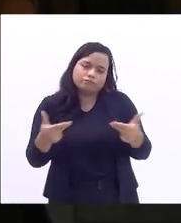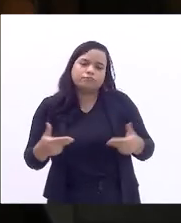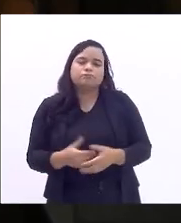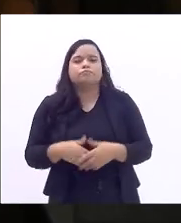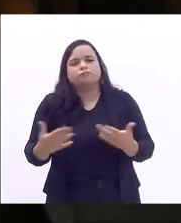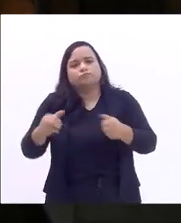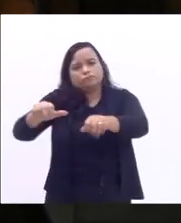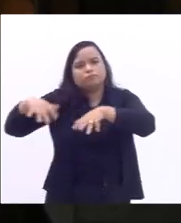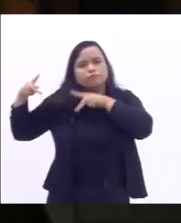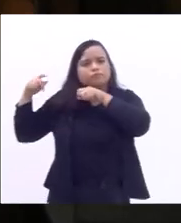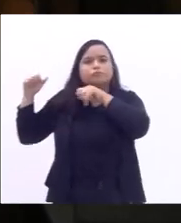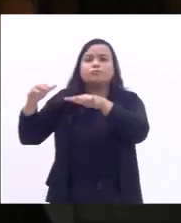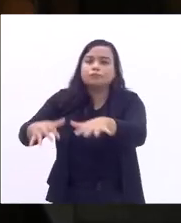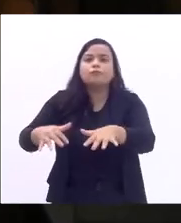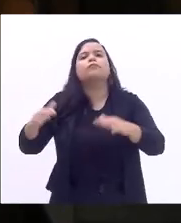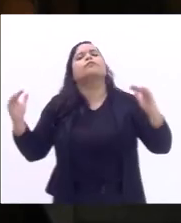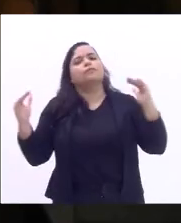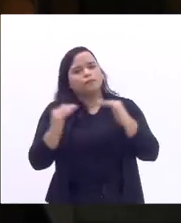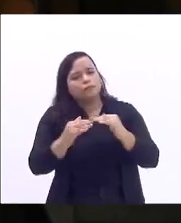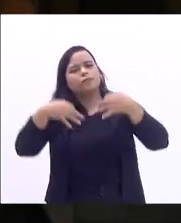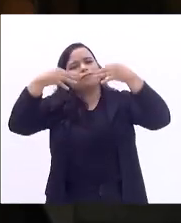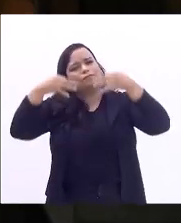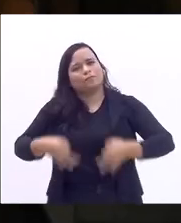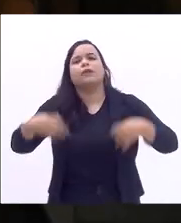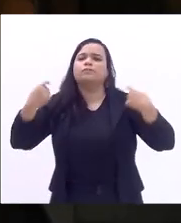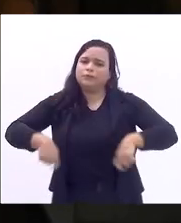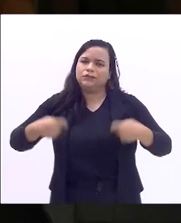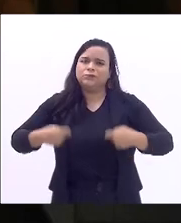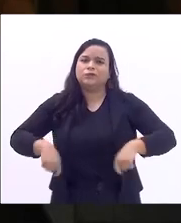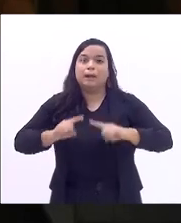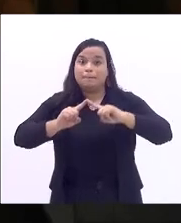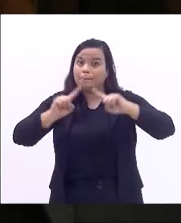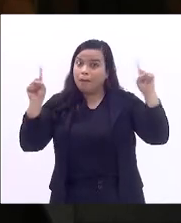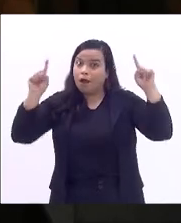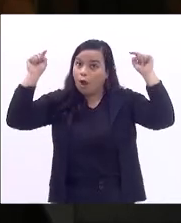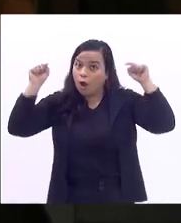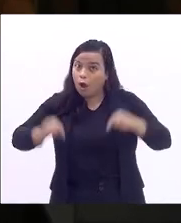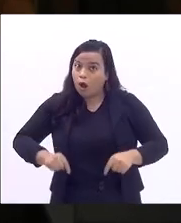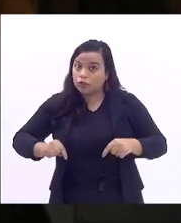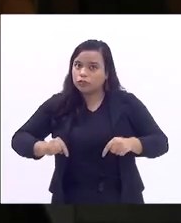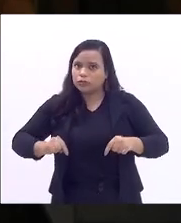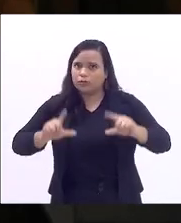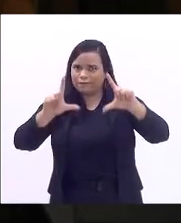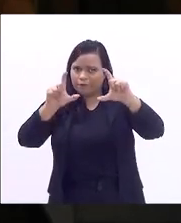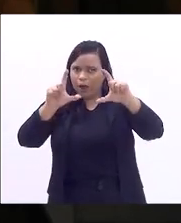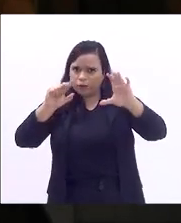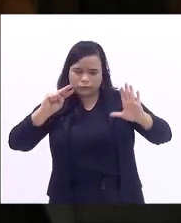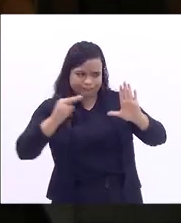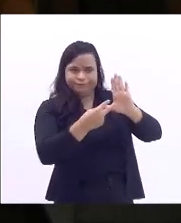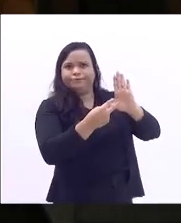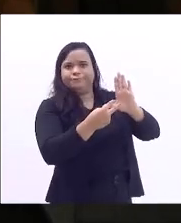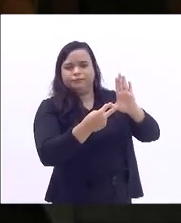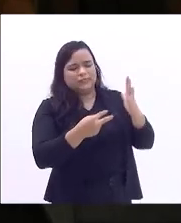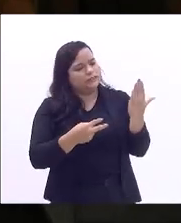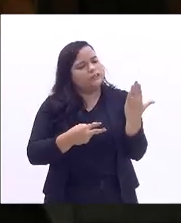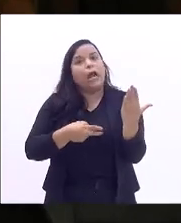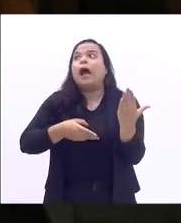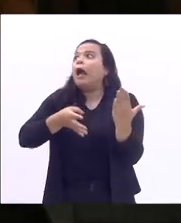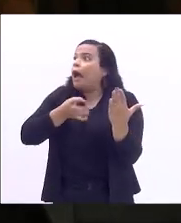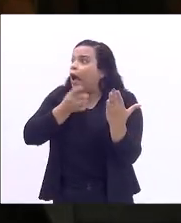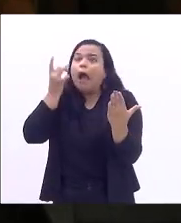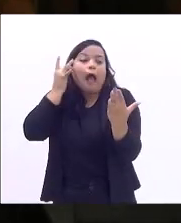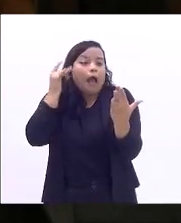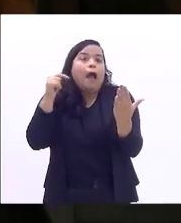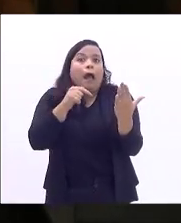pública ela é pertinente mas que hoje o reconhecimento fotográfico é